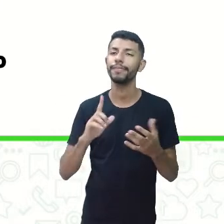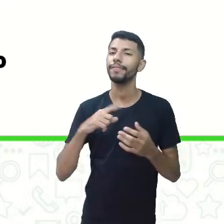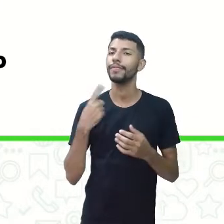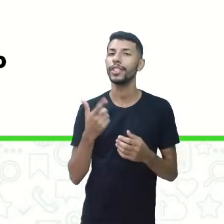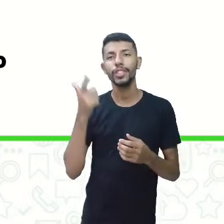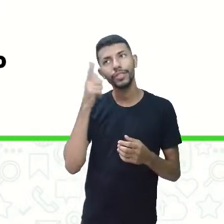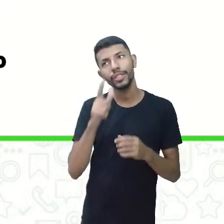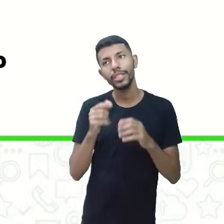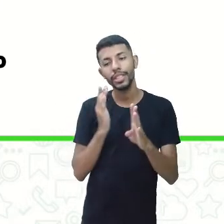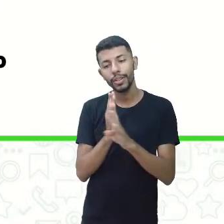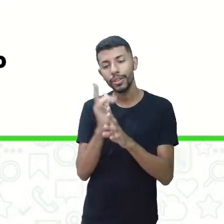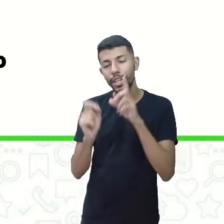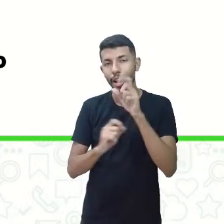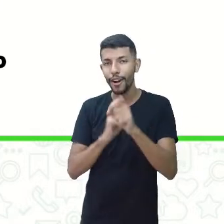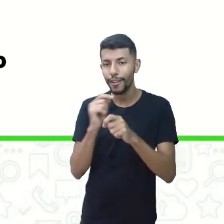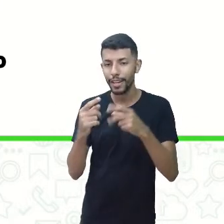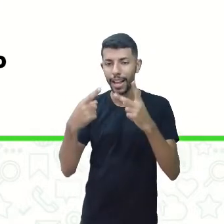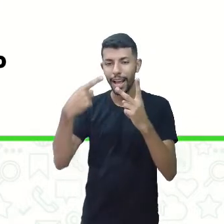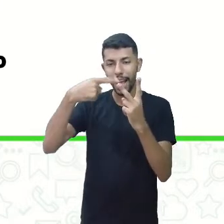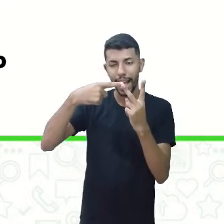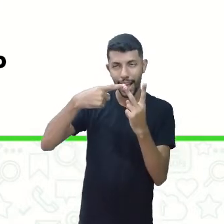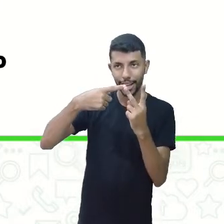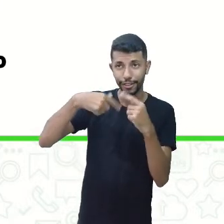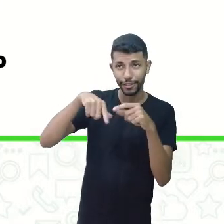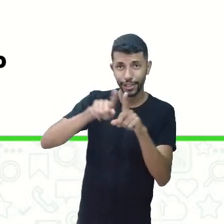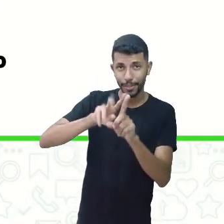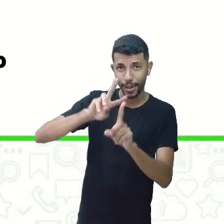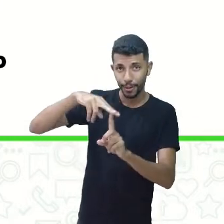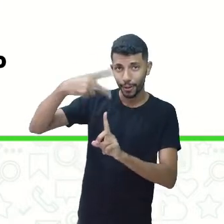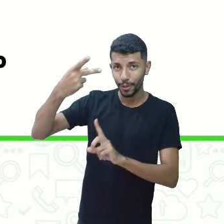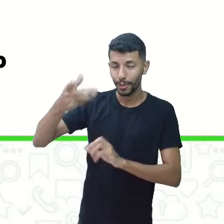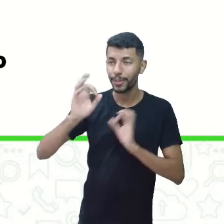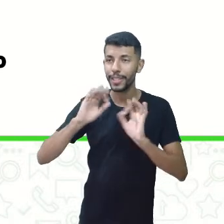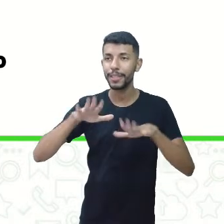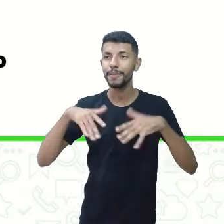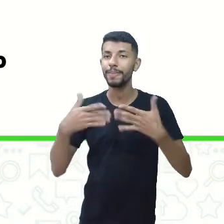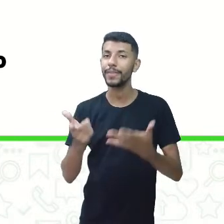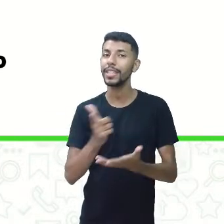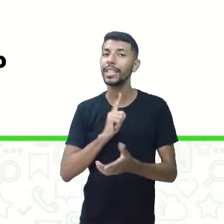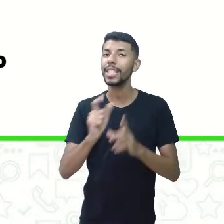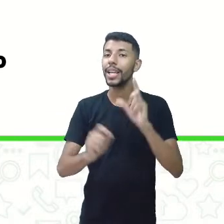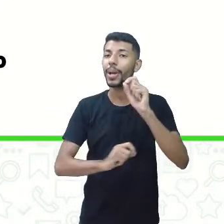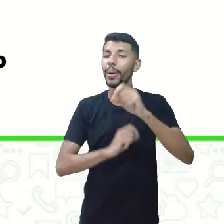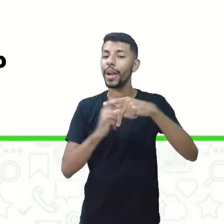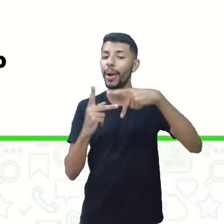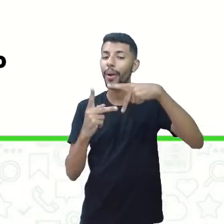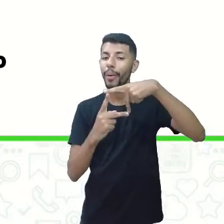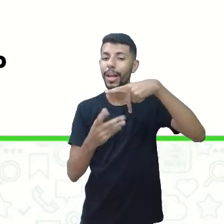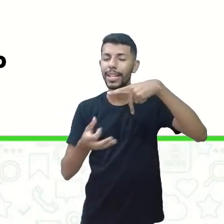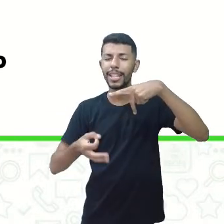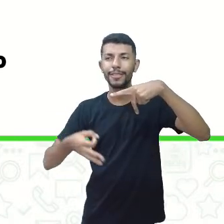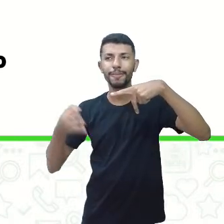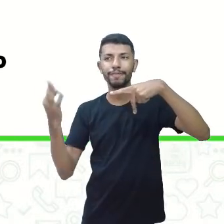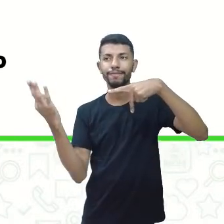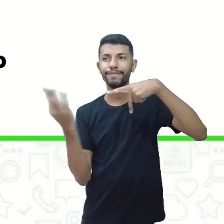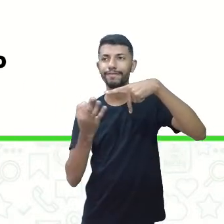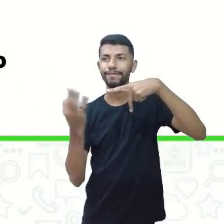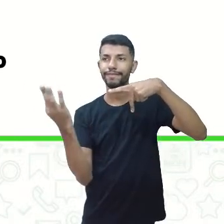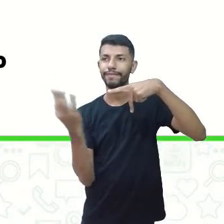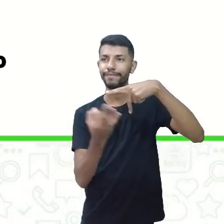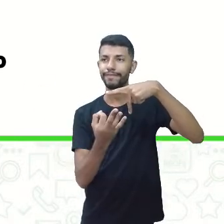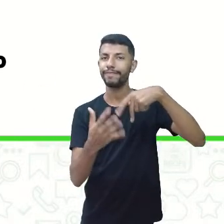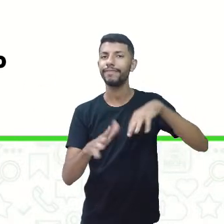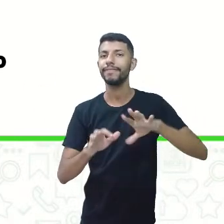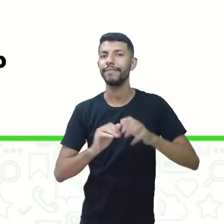as raízes quadradas e o dobro delas, né? E aí a gente vai ter um quadrado totalmente perfeito,